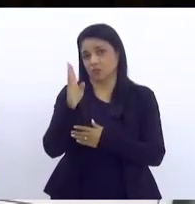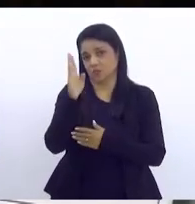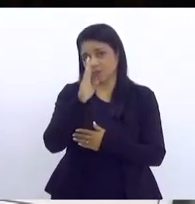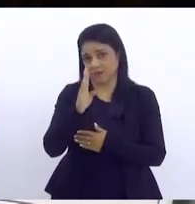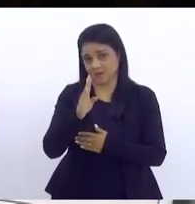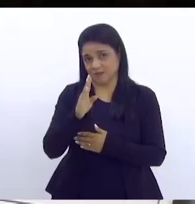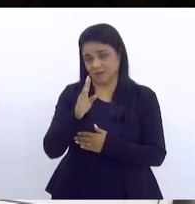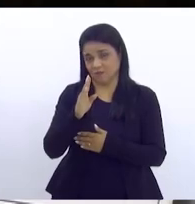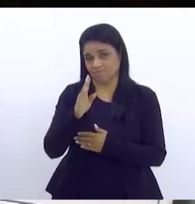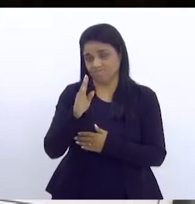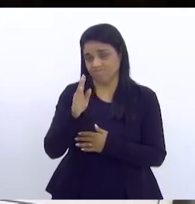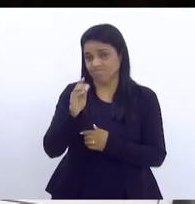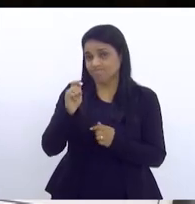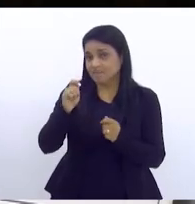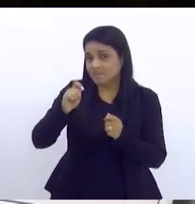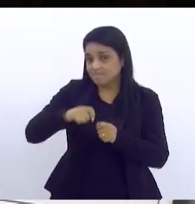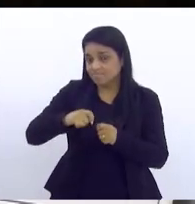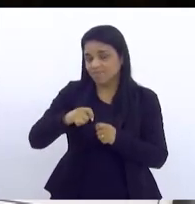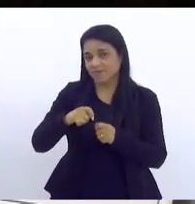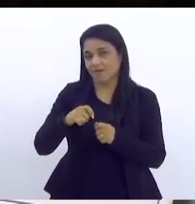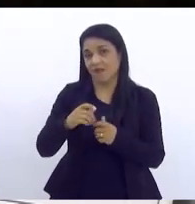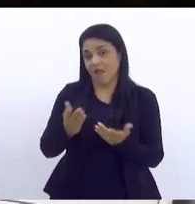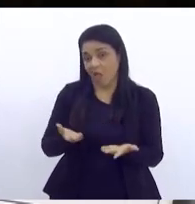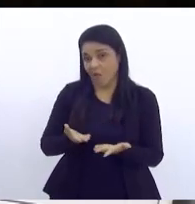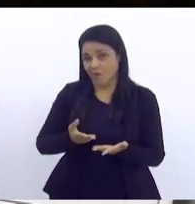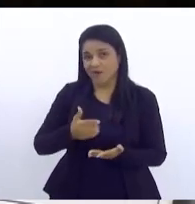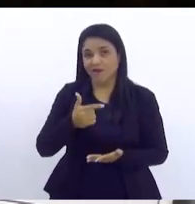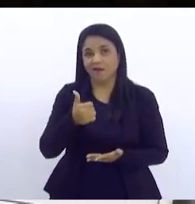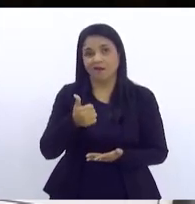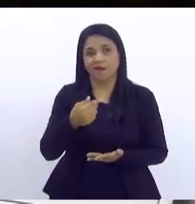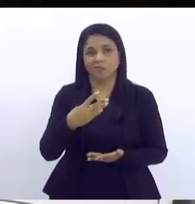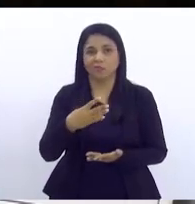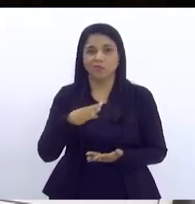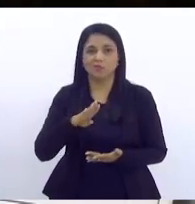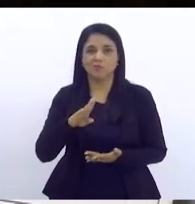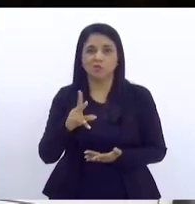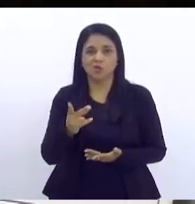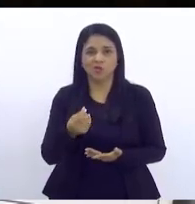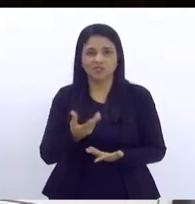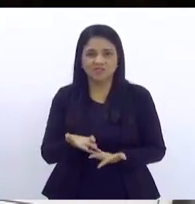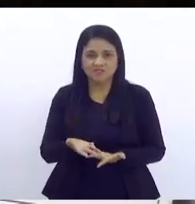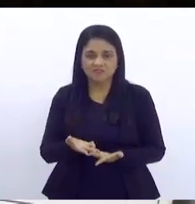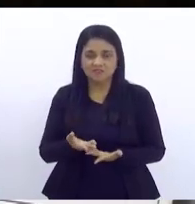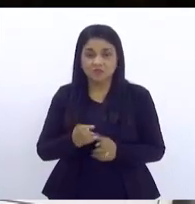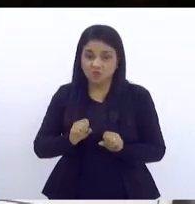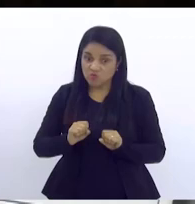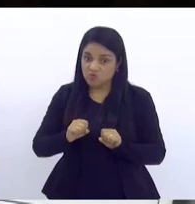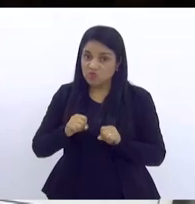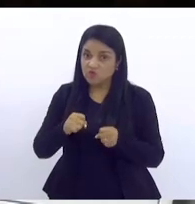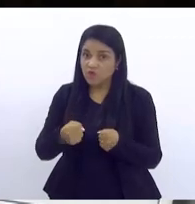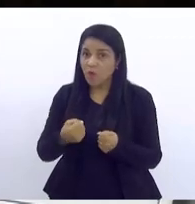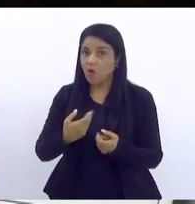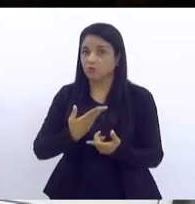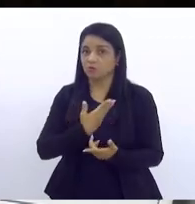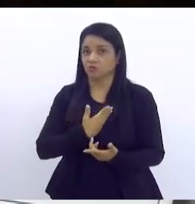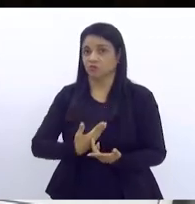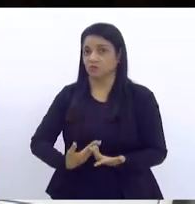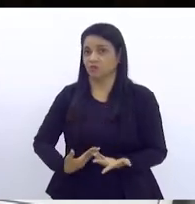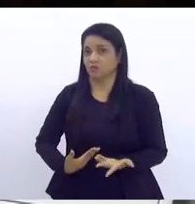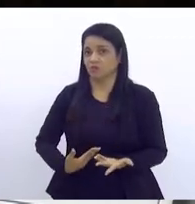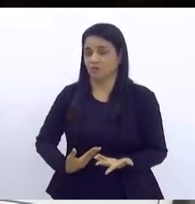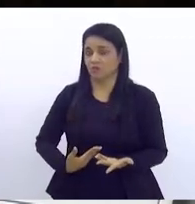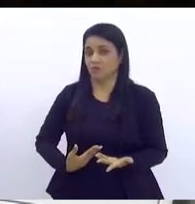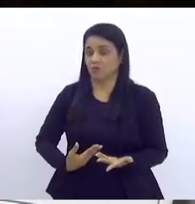volume não chega a 14 então por isso e e com os esforços públicos tá por isso que a gente chegou à